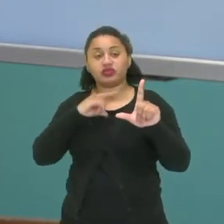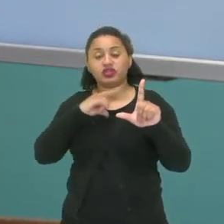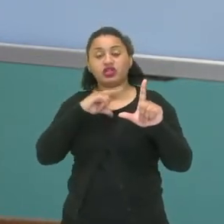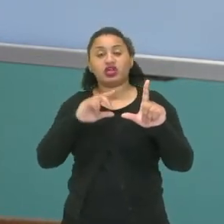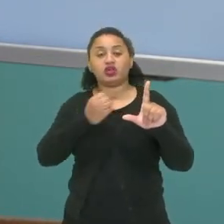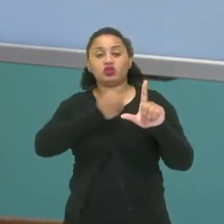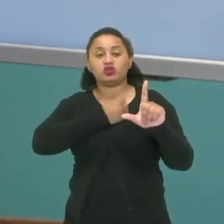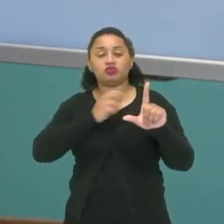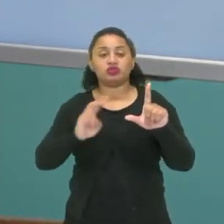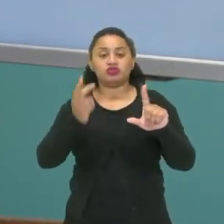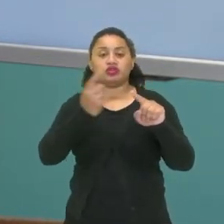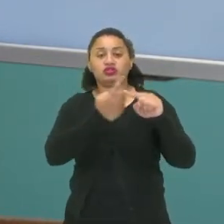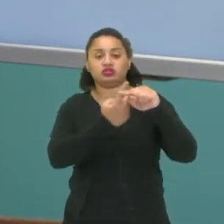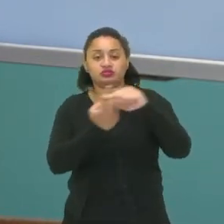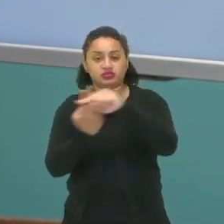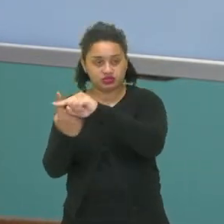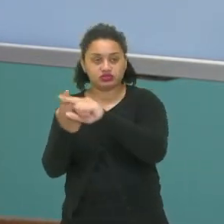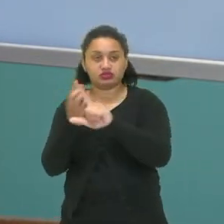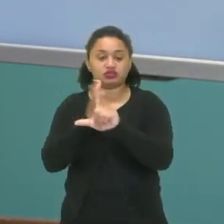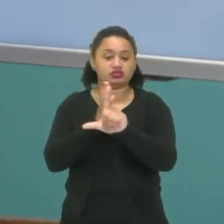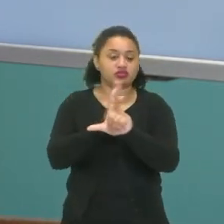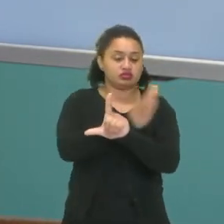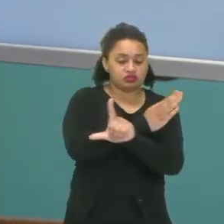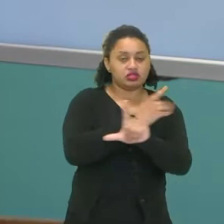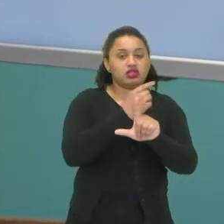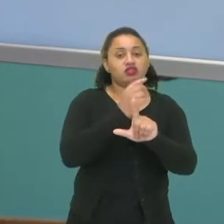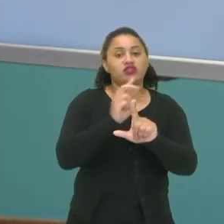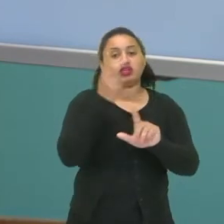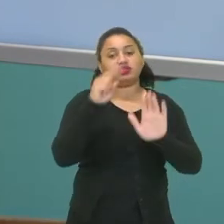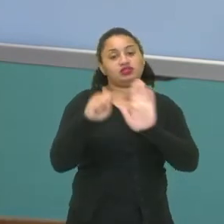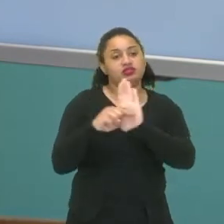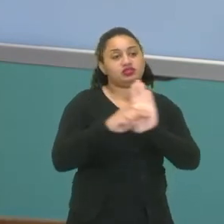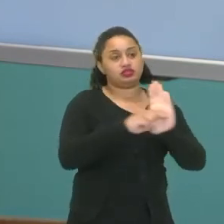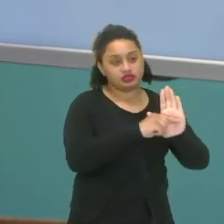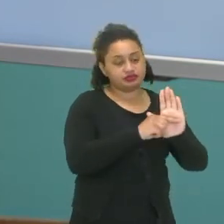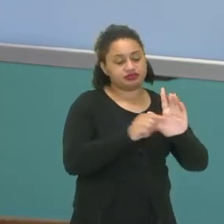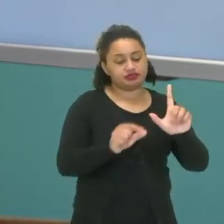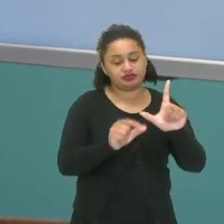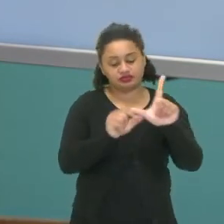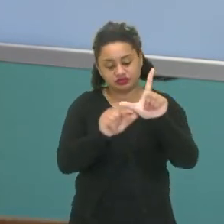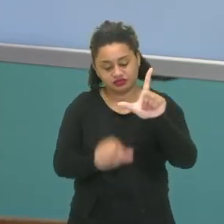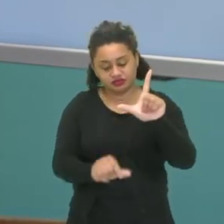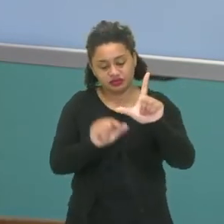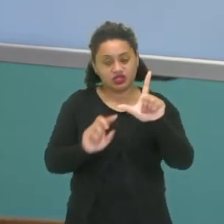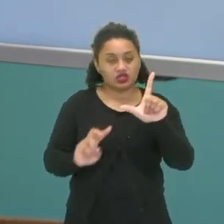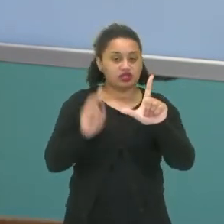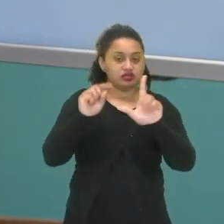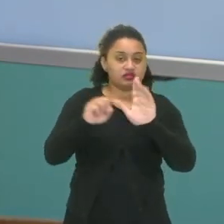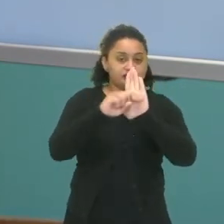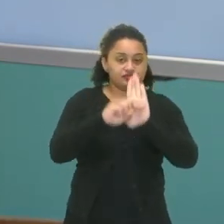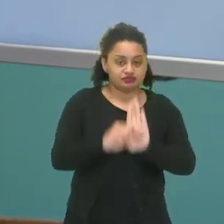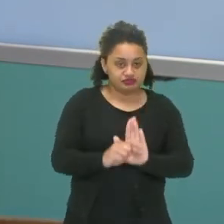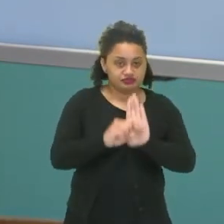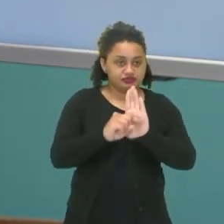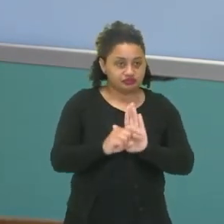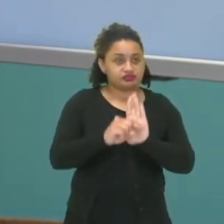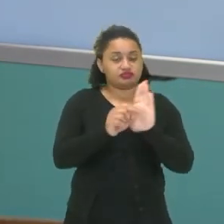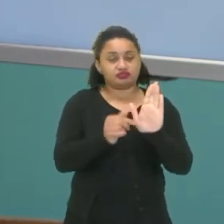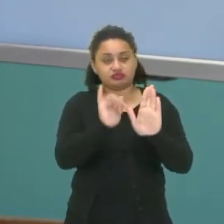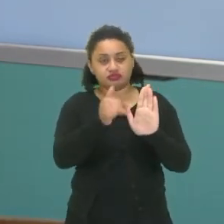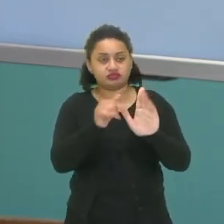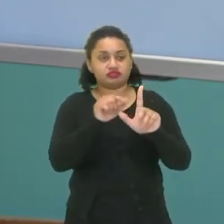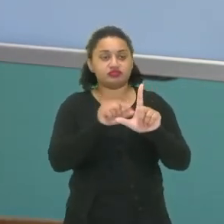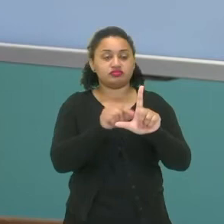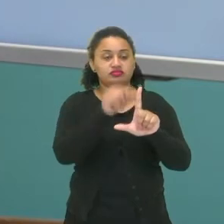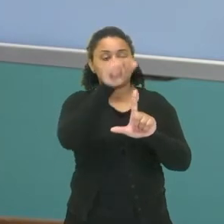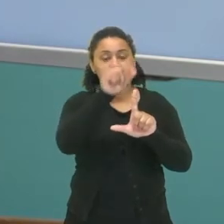valores positivos de x, à esquerda, negativo. Aqui para baixo, nós temos os valores negativos de y e